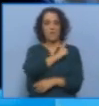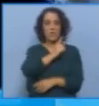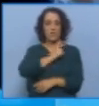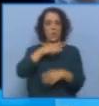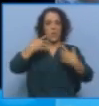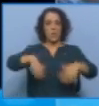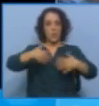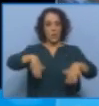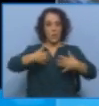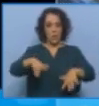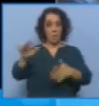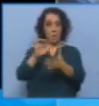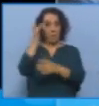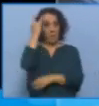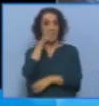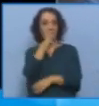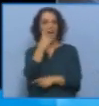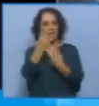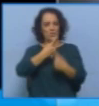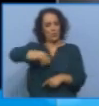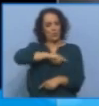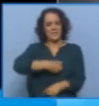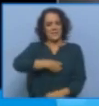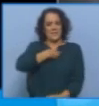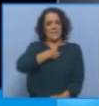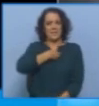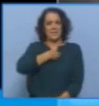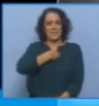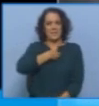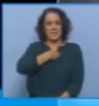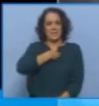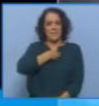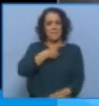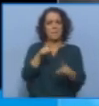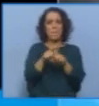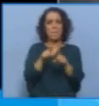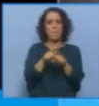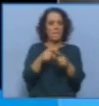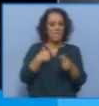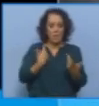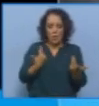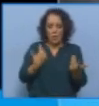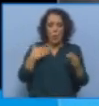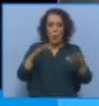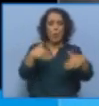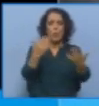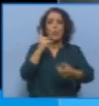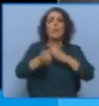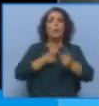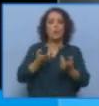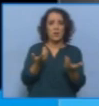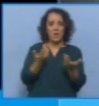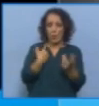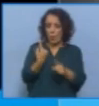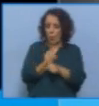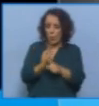Manuel dizia isso. Quantas vezes nós nos sentimos que se calhar não temos nada para dar, ou se calhar aquilo que nós temos para dar é